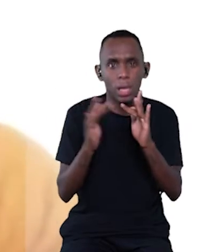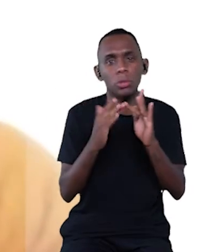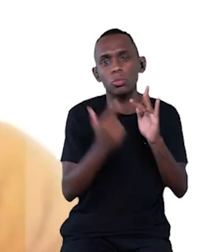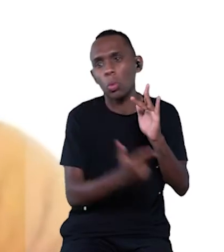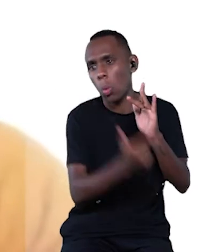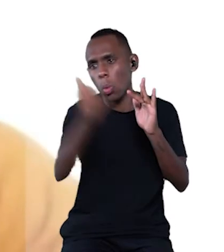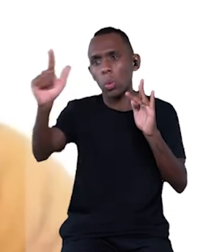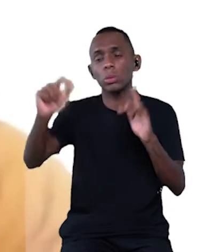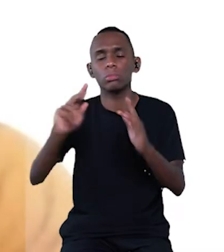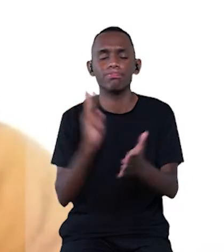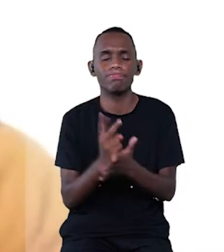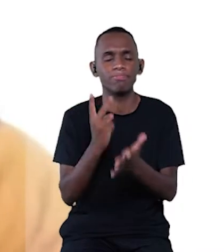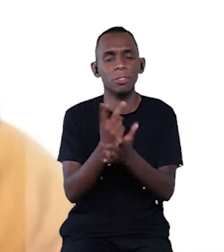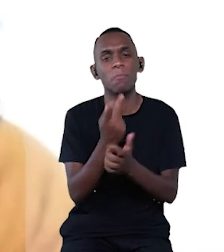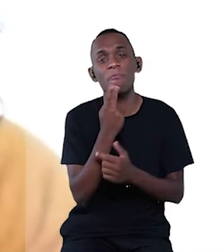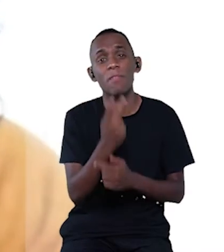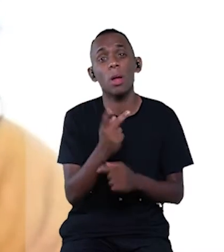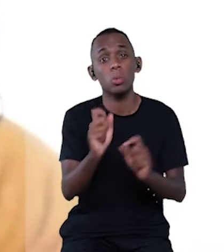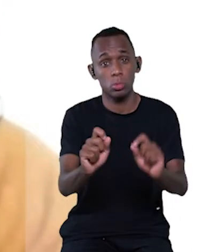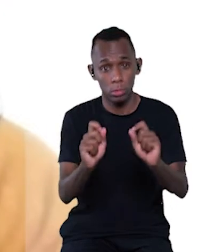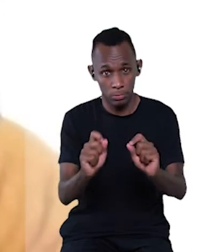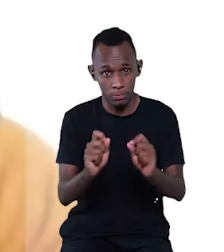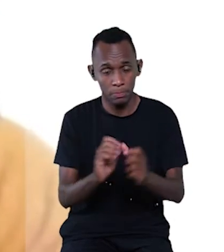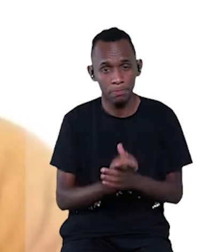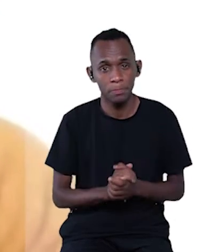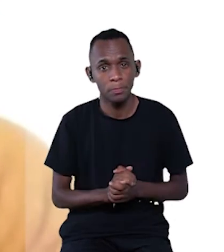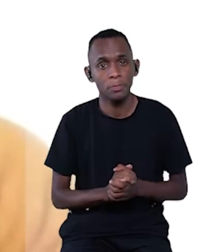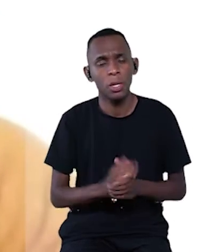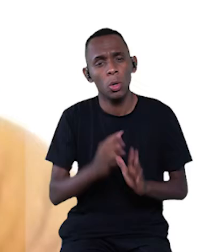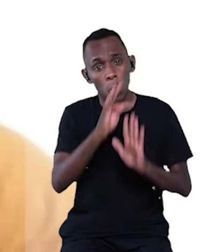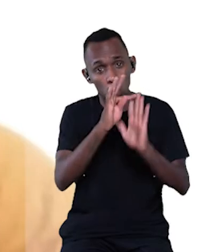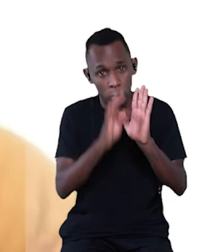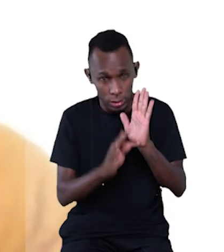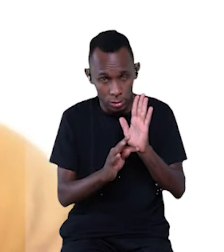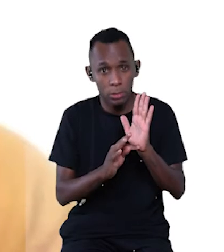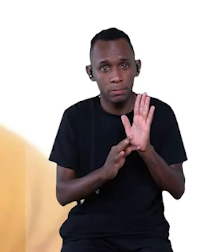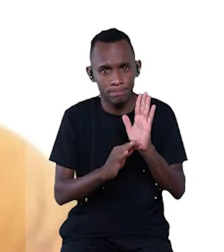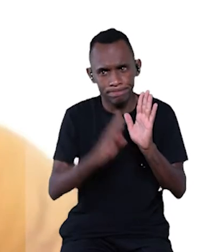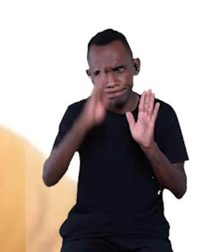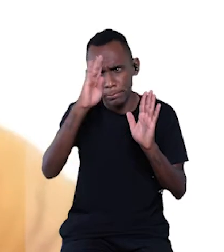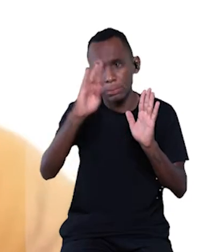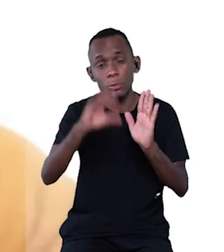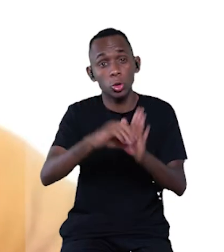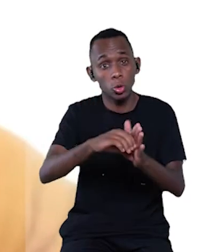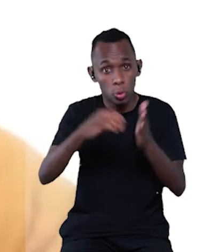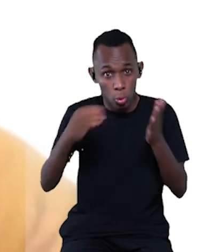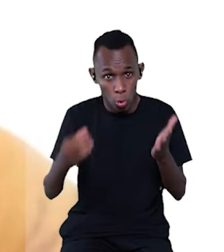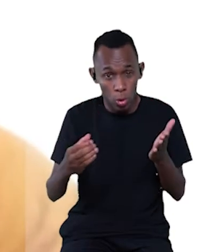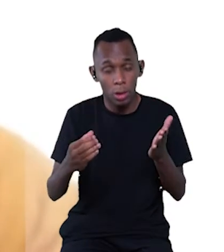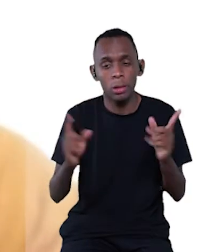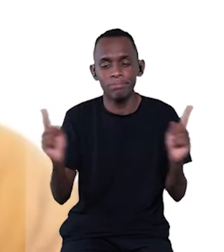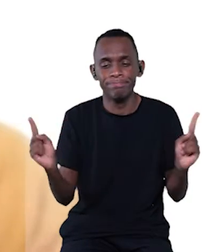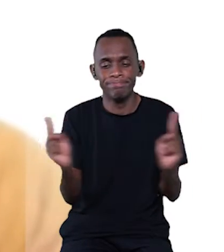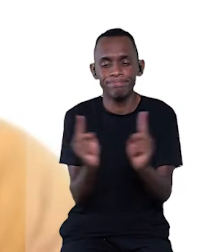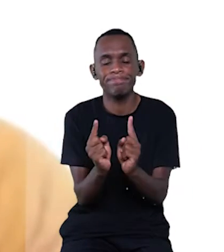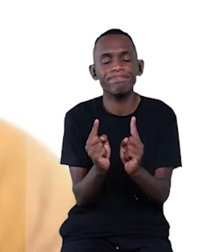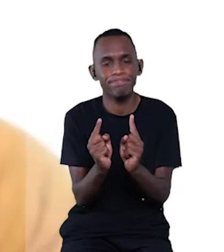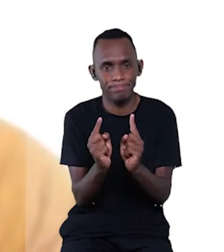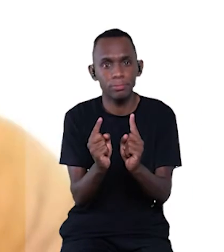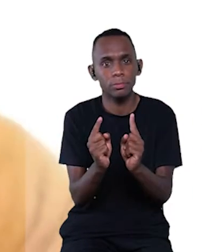outro, né? Eu sempre falo que os textos, né, somente as crônicas, são mais